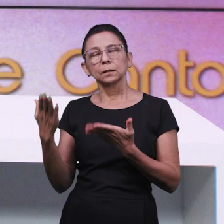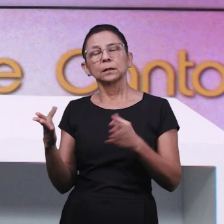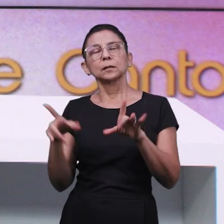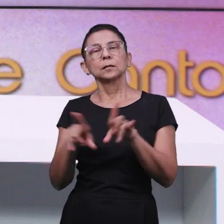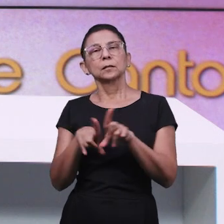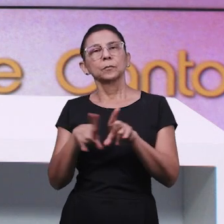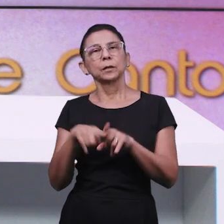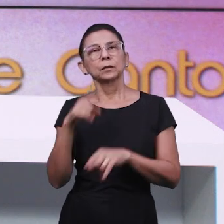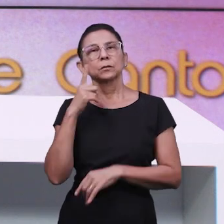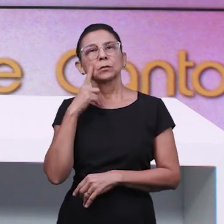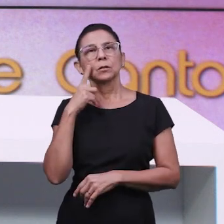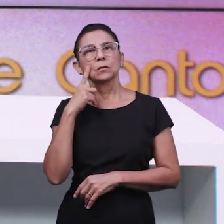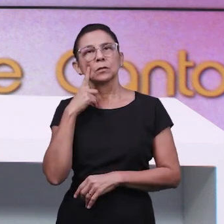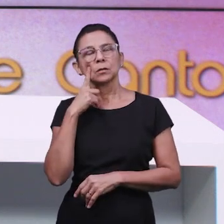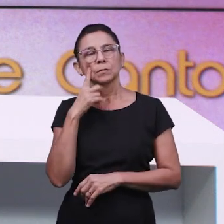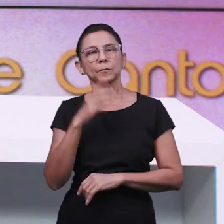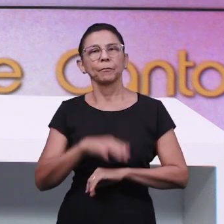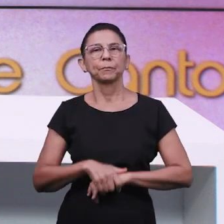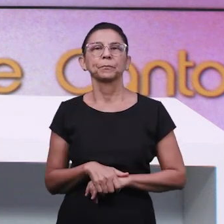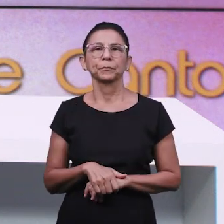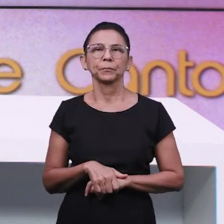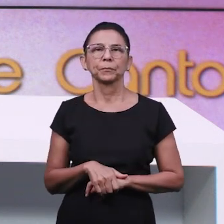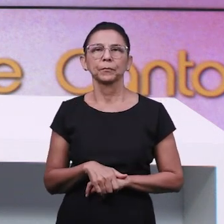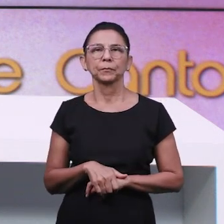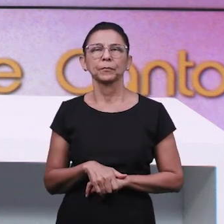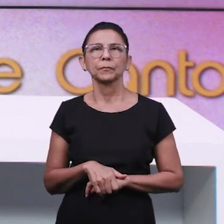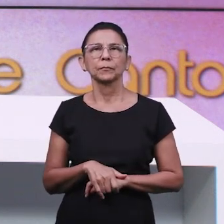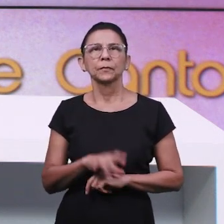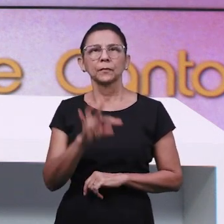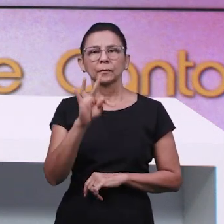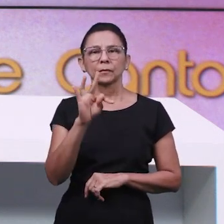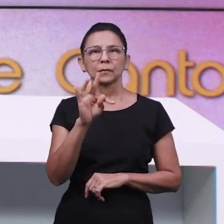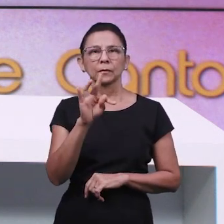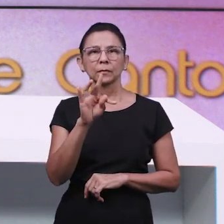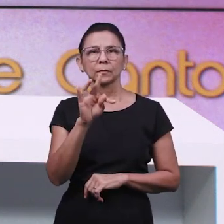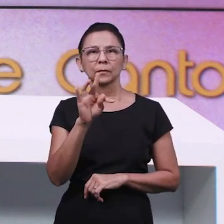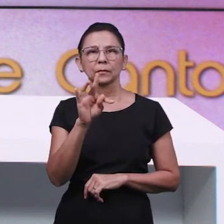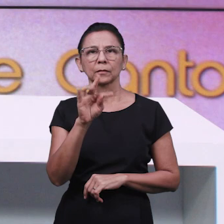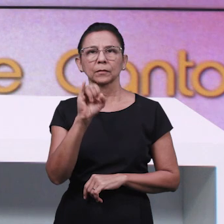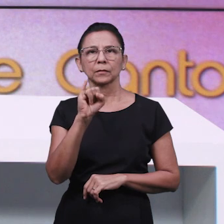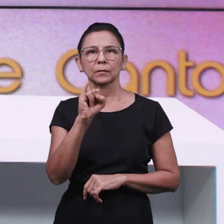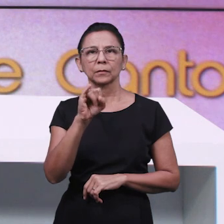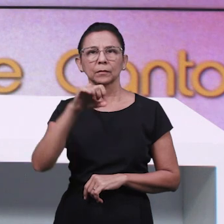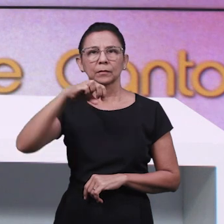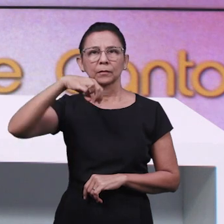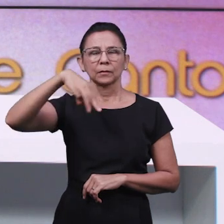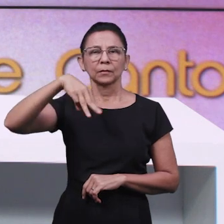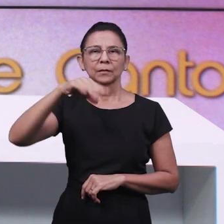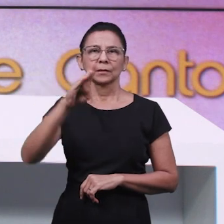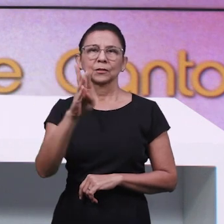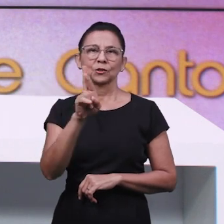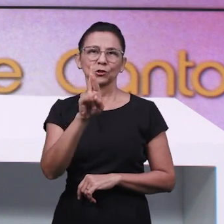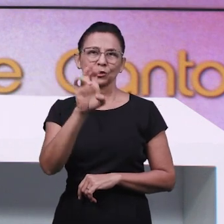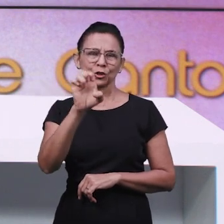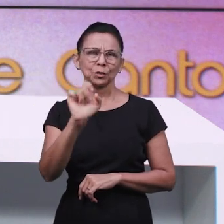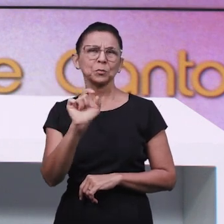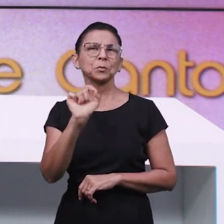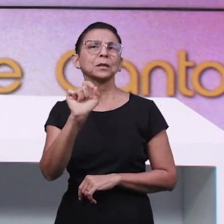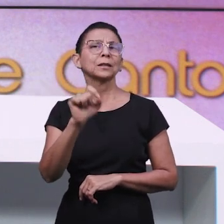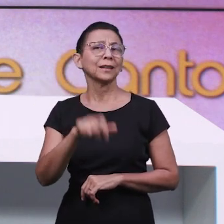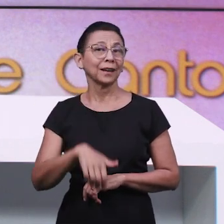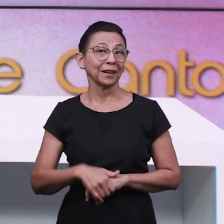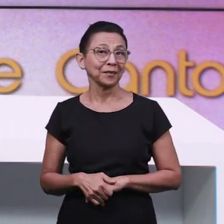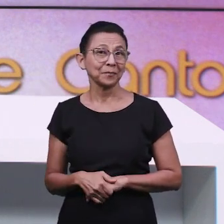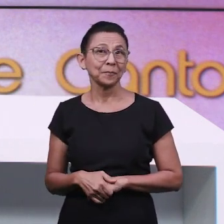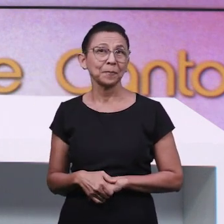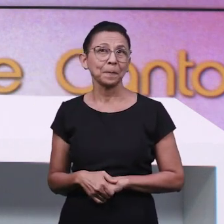nós também vamos encontrar o nosso timbre. E aqui o que é timbre, né? Vamos relembrar? Cada um